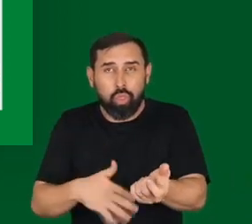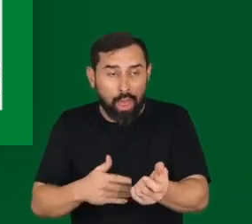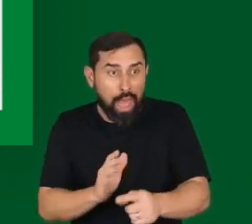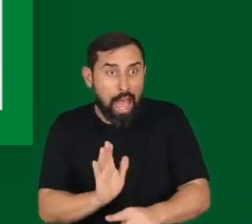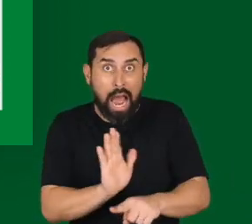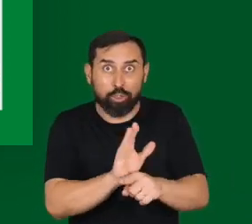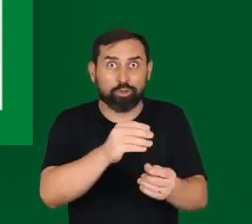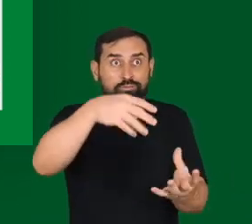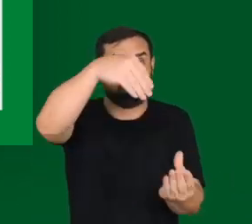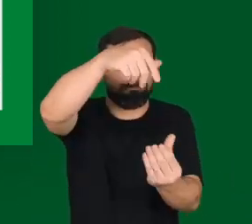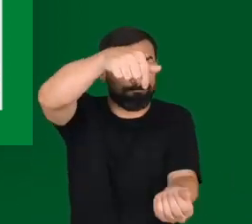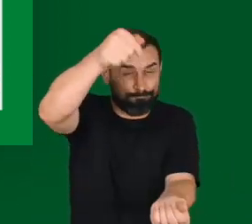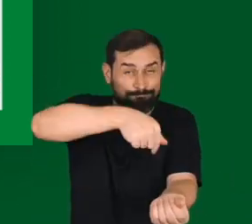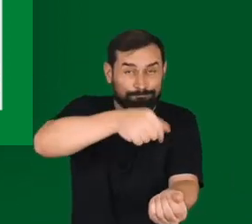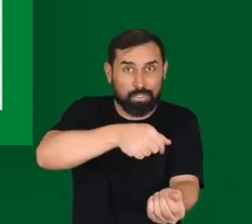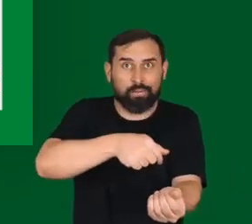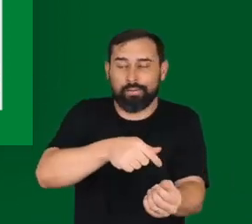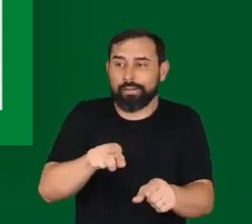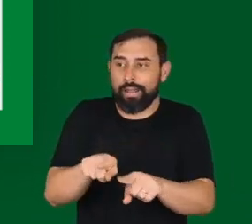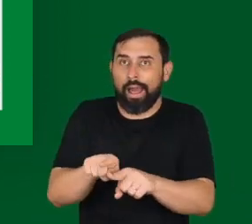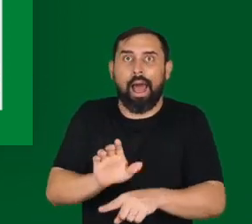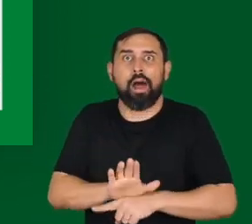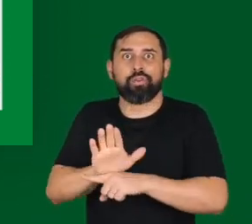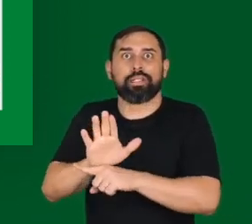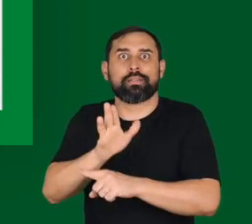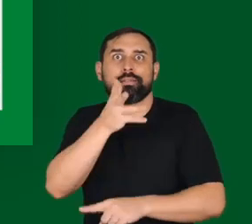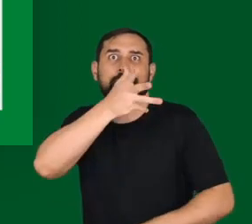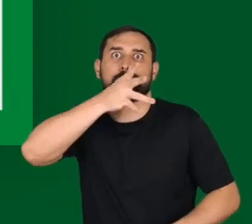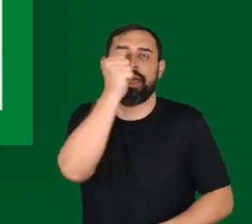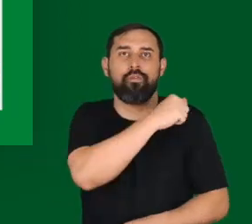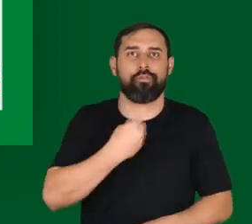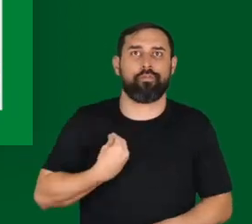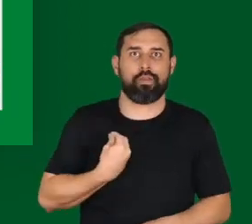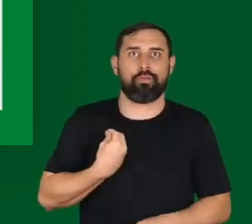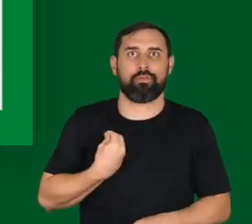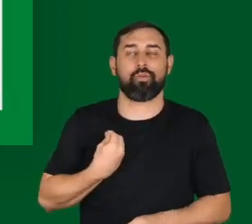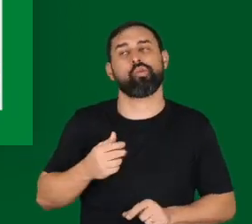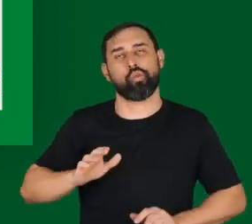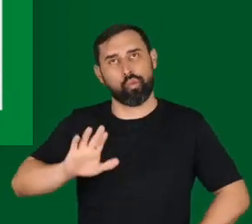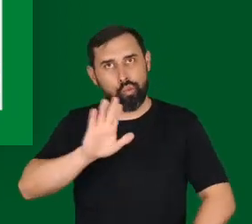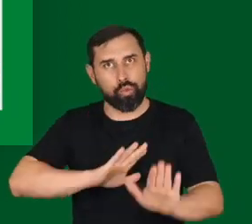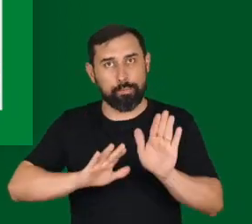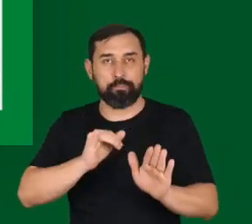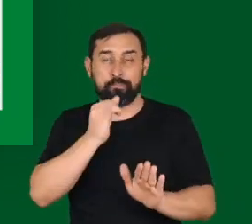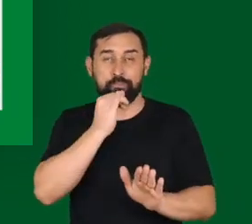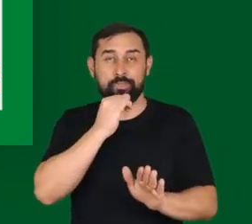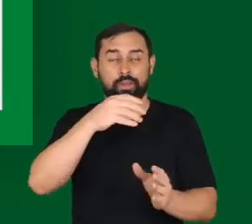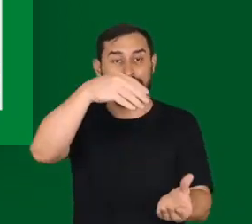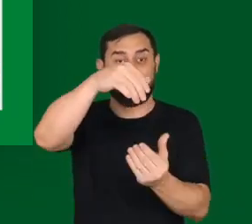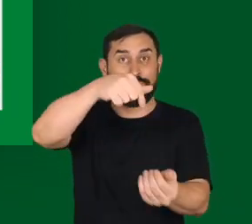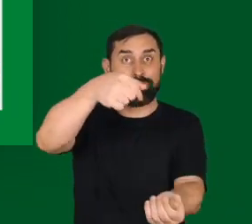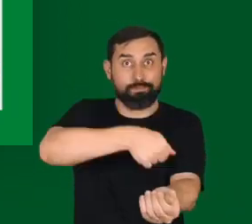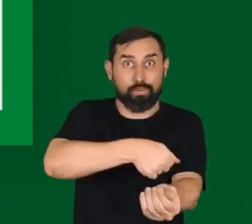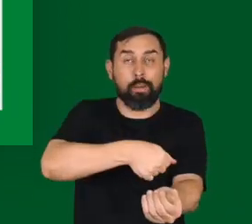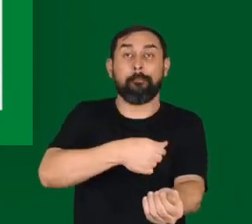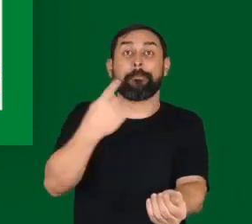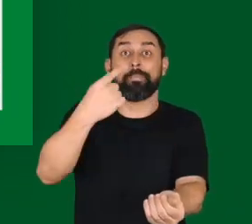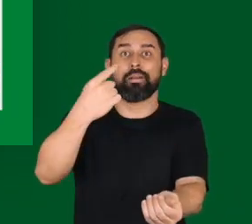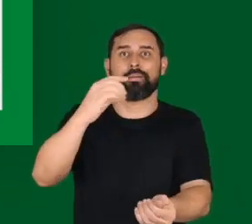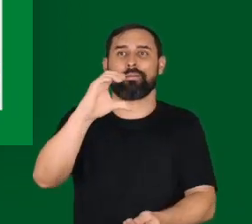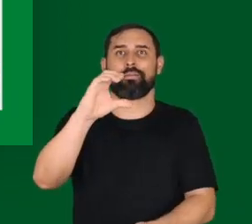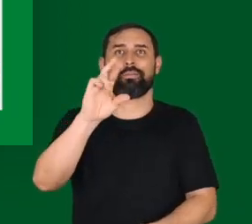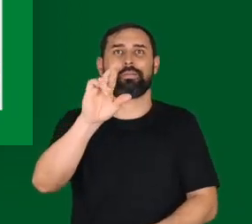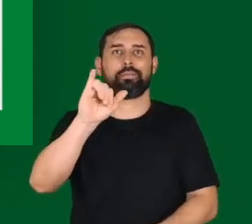rapidamente exsanguinante é muito baixa na população pediátrica. Tá? A reanimação baseada no controle de danos. Então, a